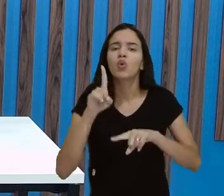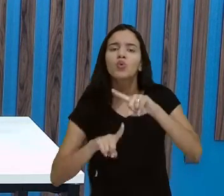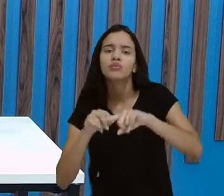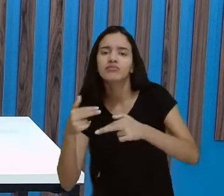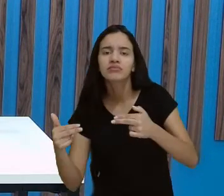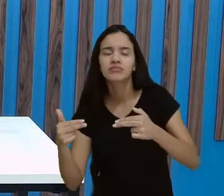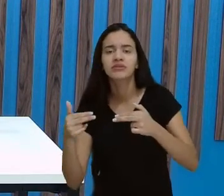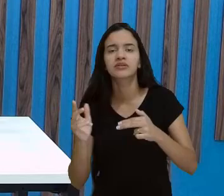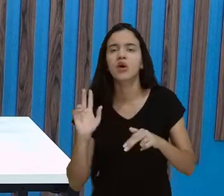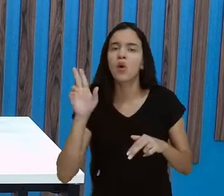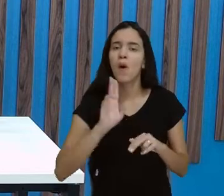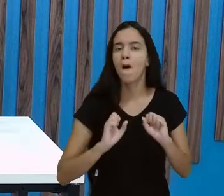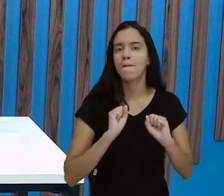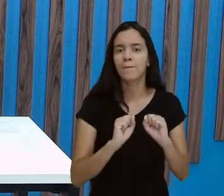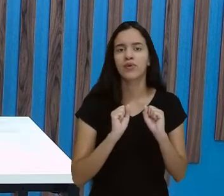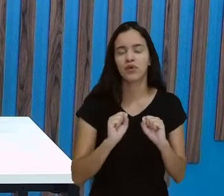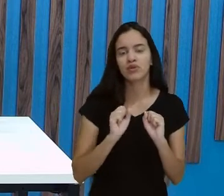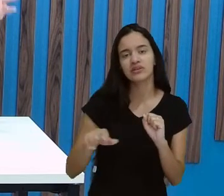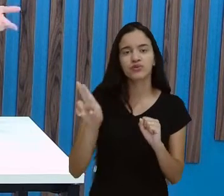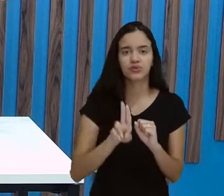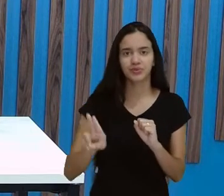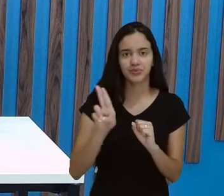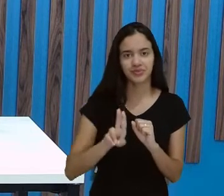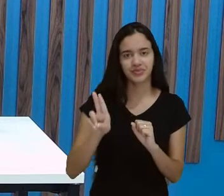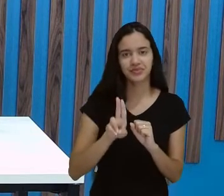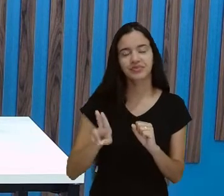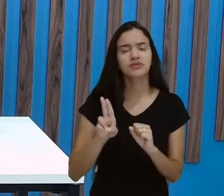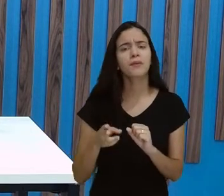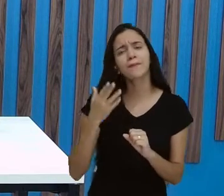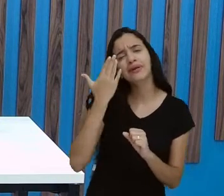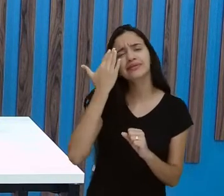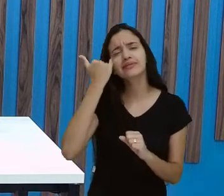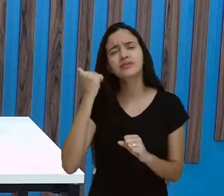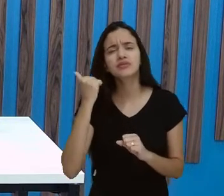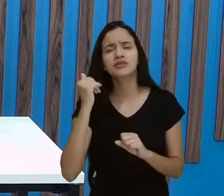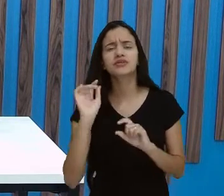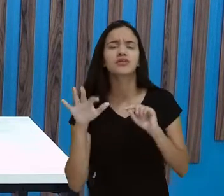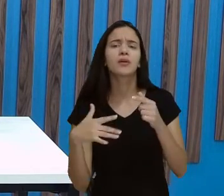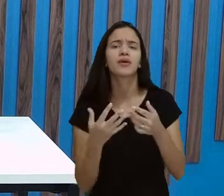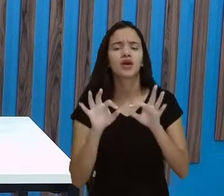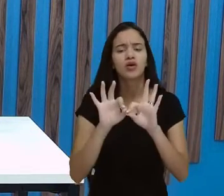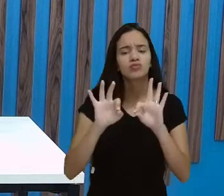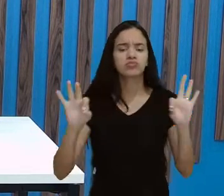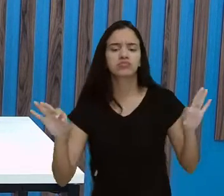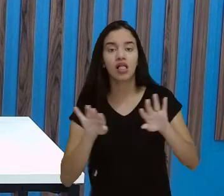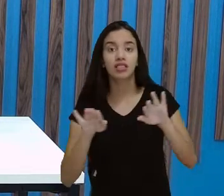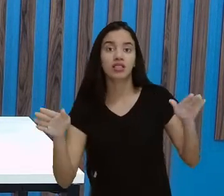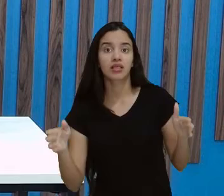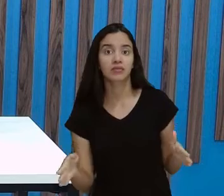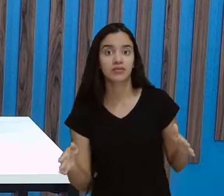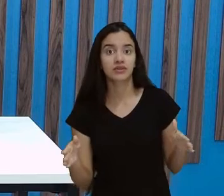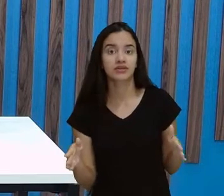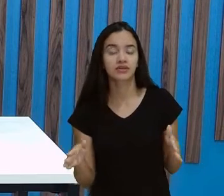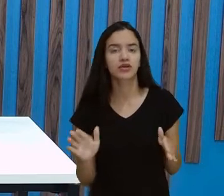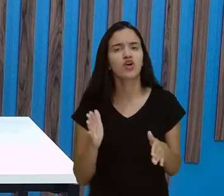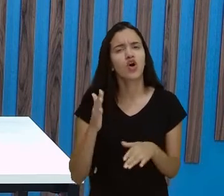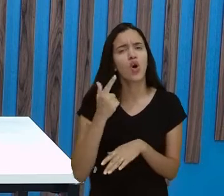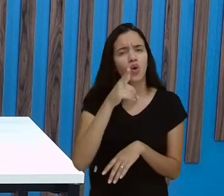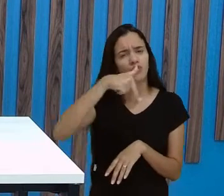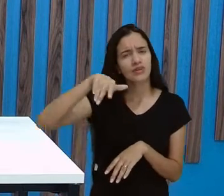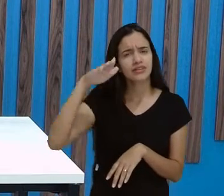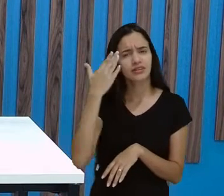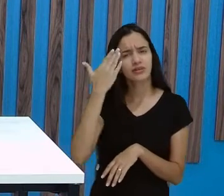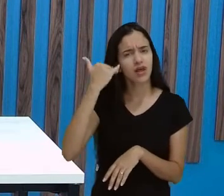medida a gente pode, né, utilizar para saber aí o comprimento da mesa? Vocês já sabem qual é